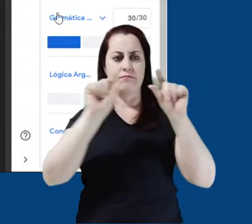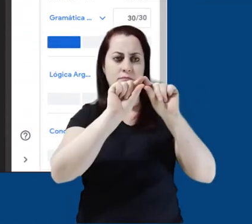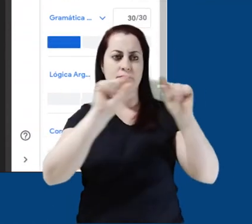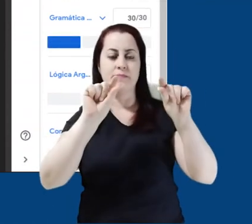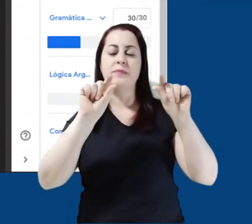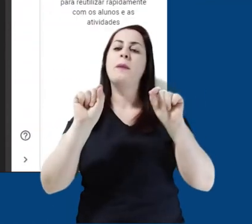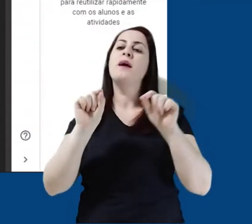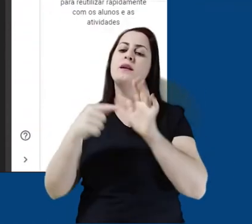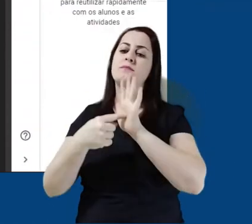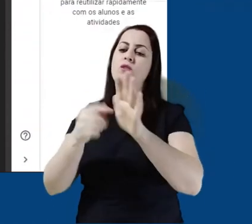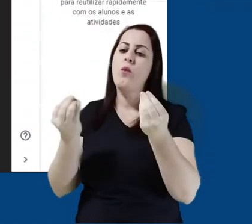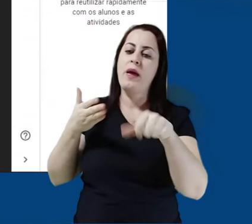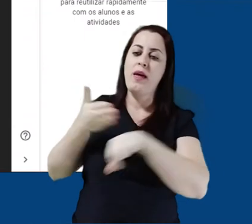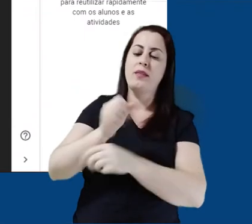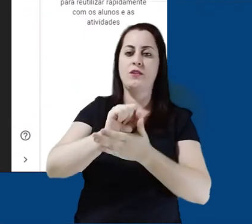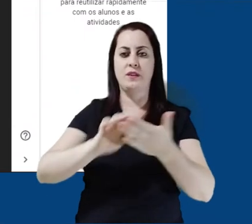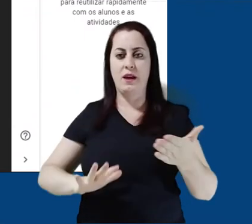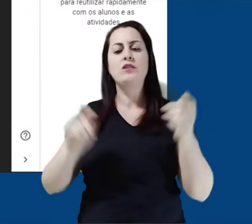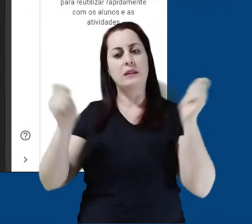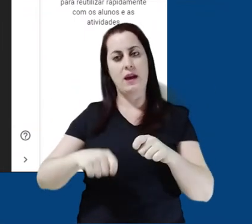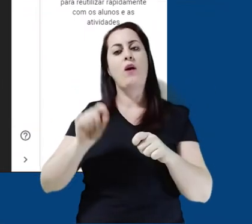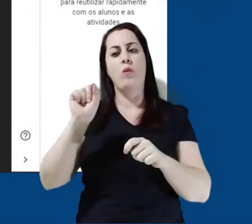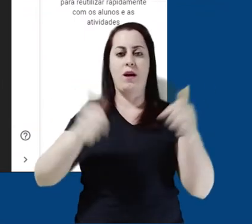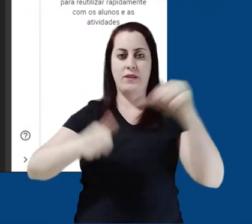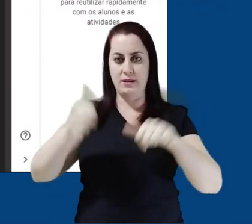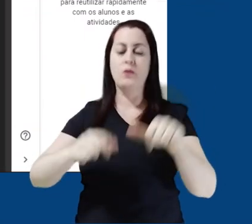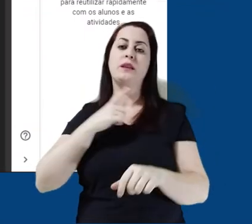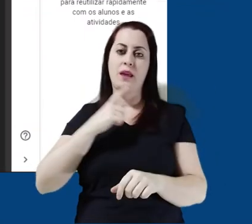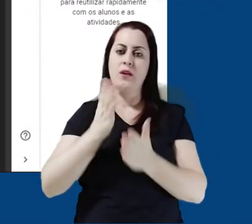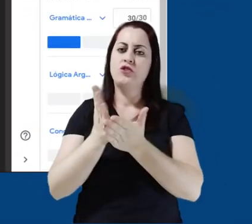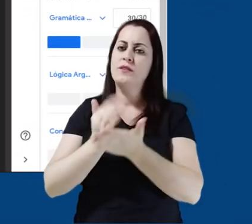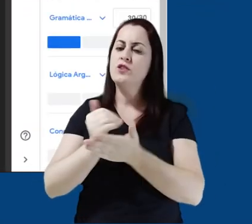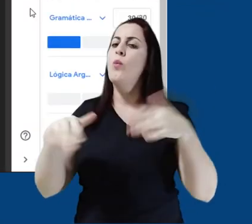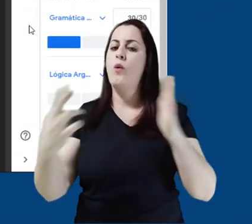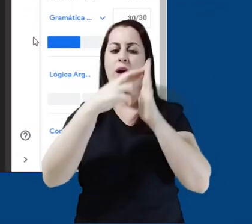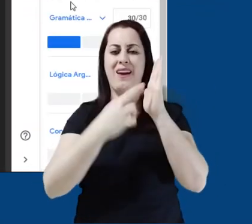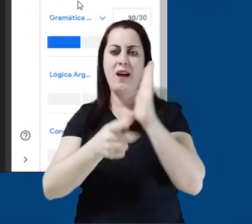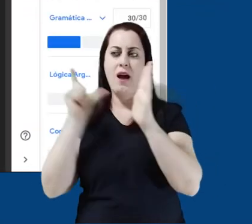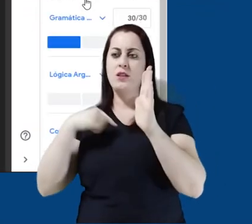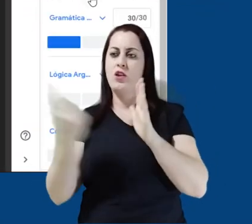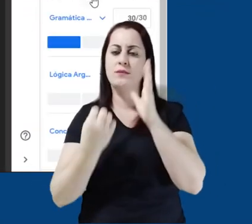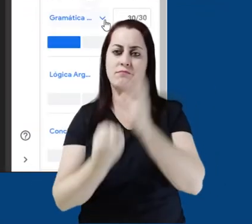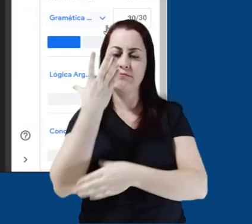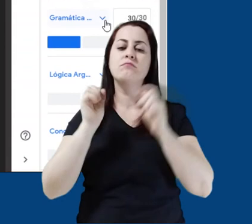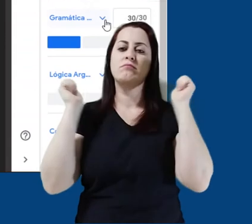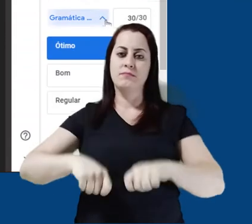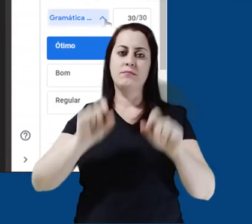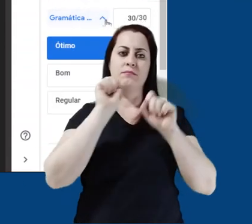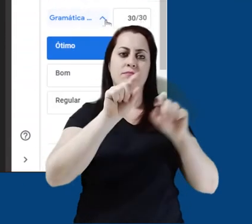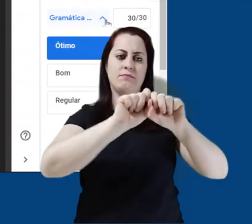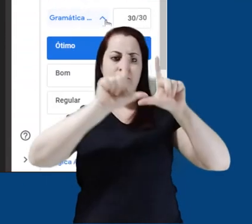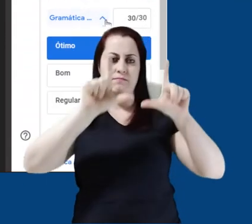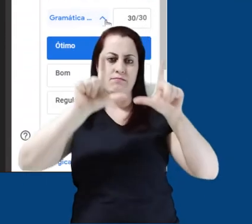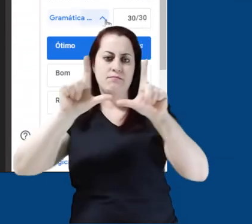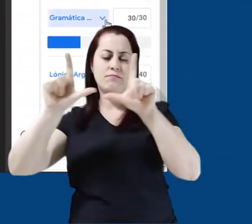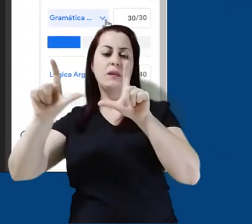ícone com um balãozinho podemos fazer comentários na atividade deixarei na opção de avaliação temos a sessões divididas pelos critérios criamos